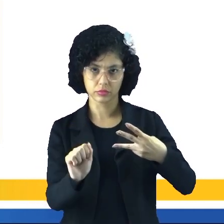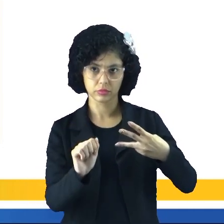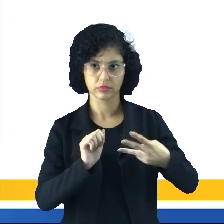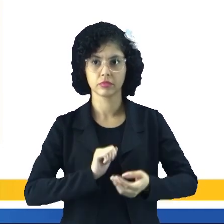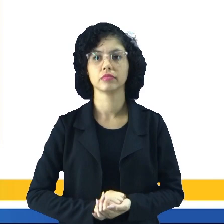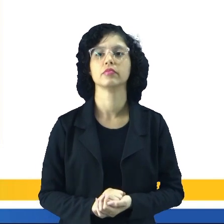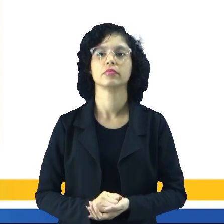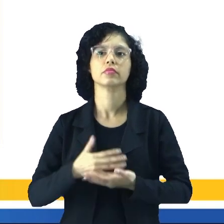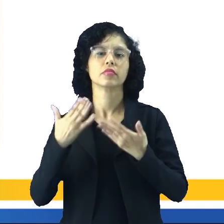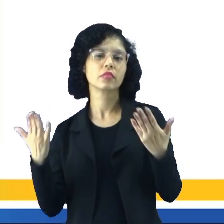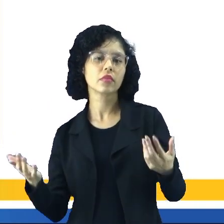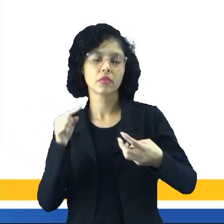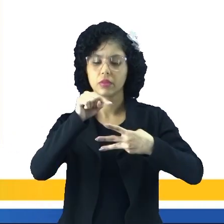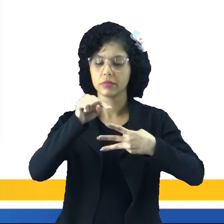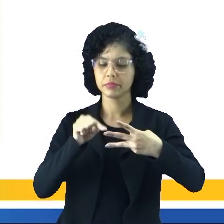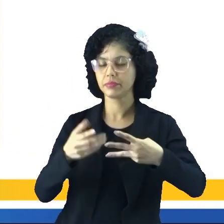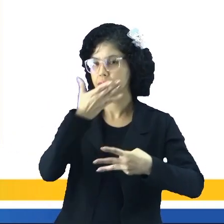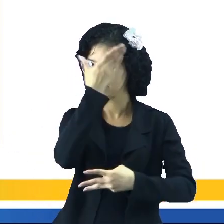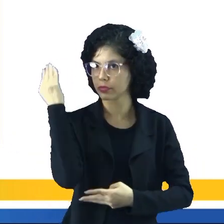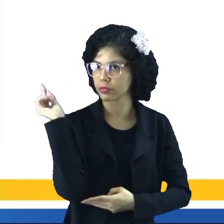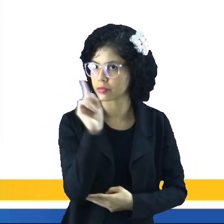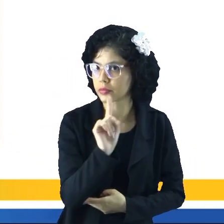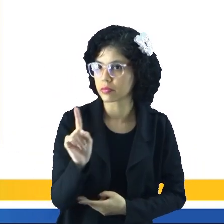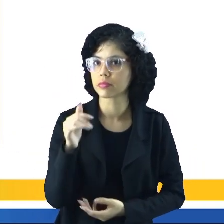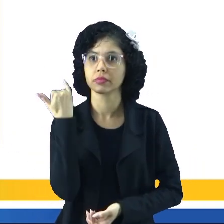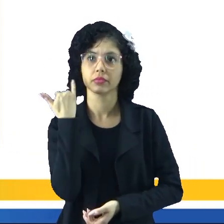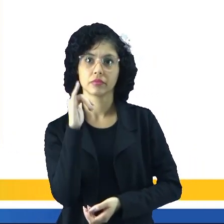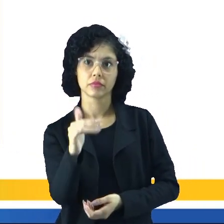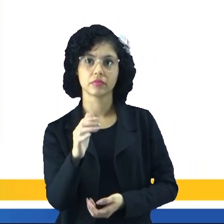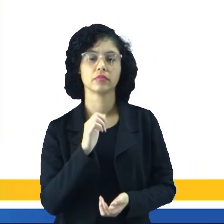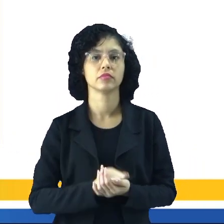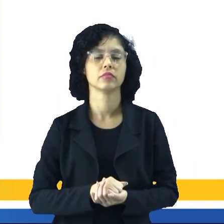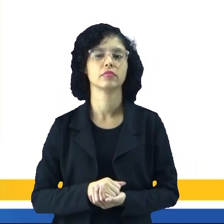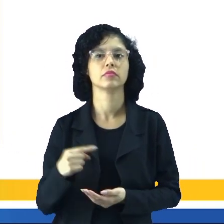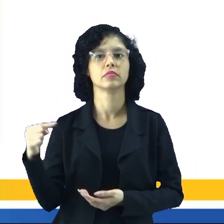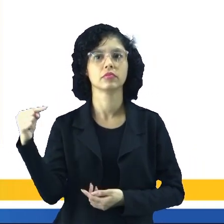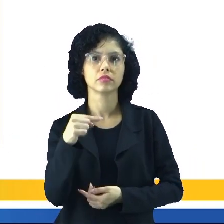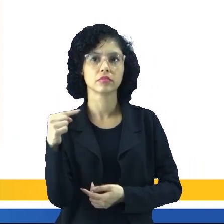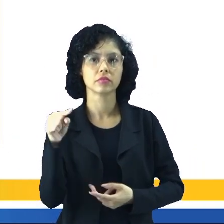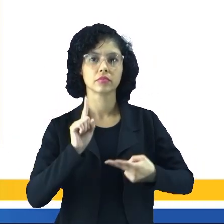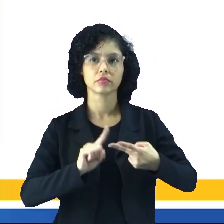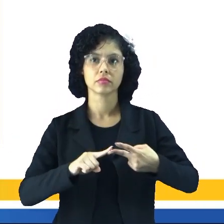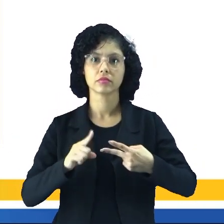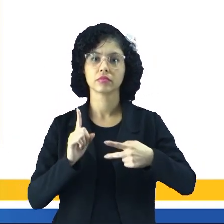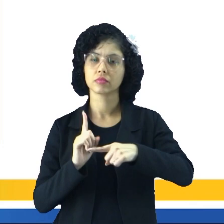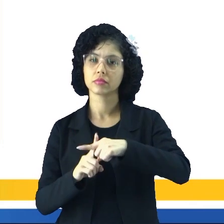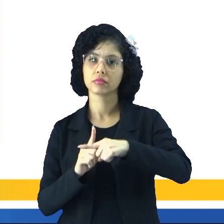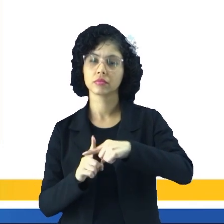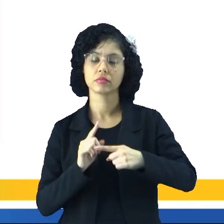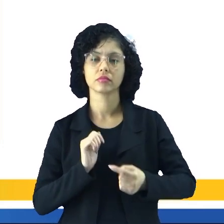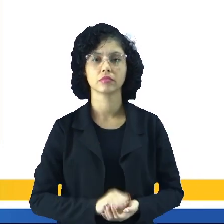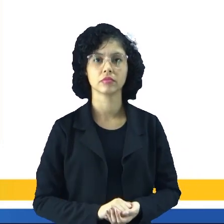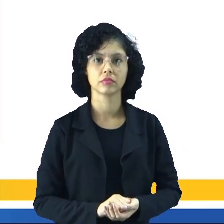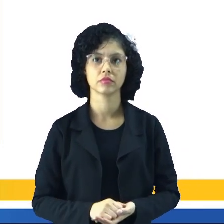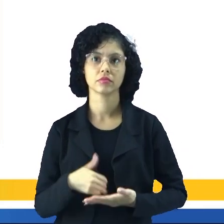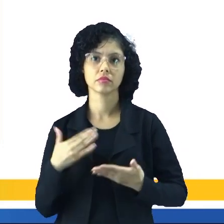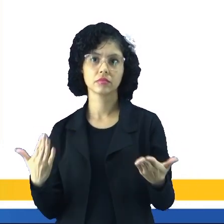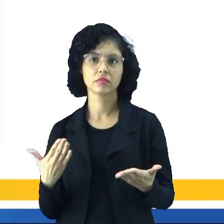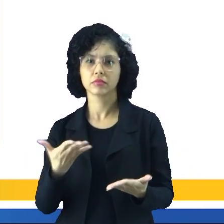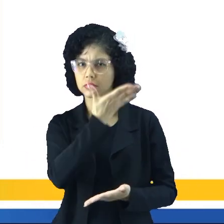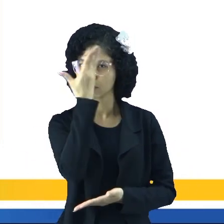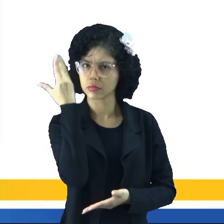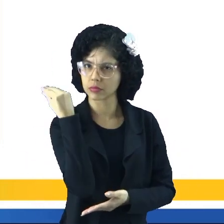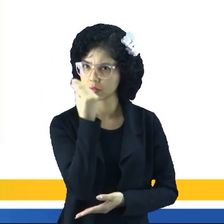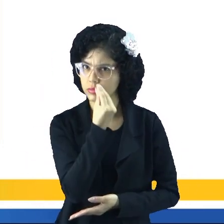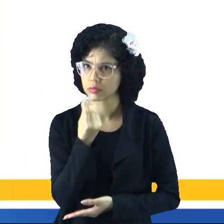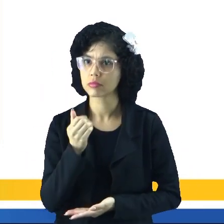neutra. Então, não esqueçam, elétron, carga negativa, e próton, carga positiva. Para a gente não